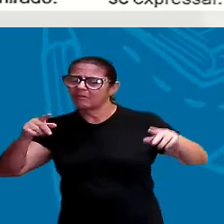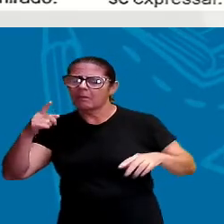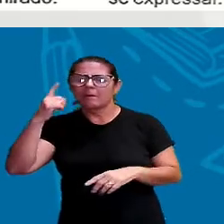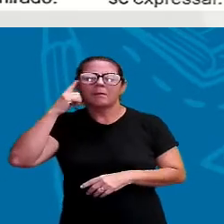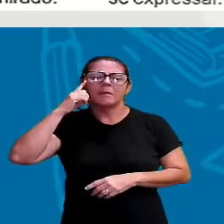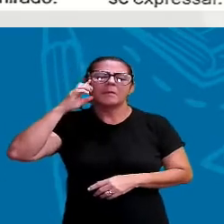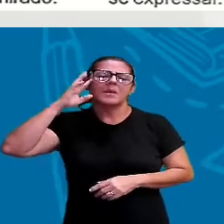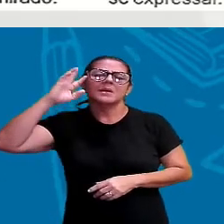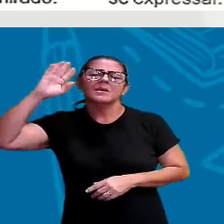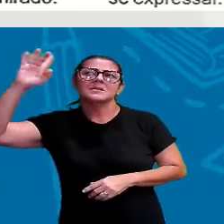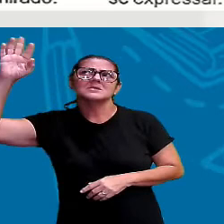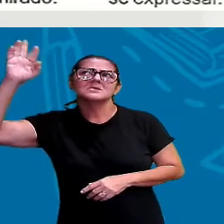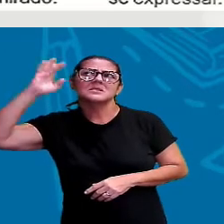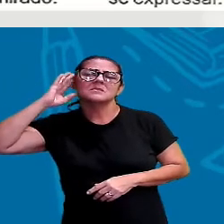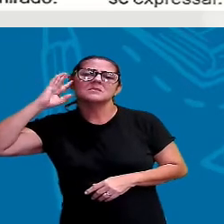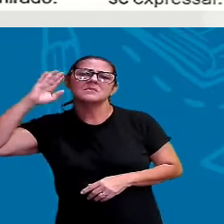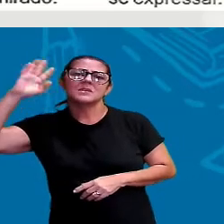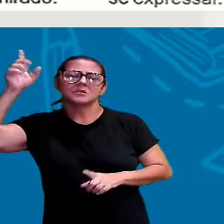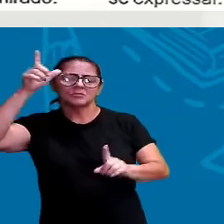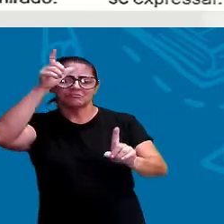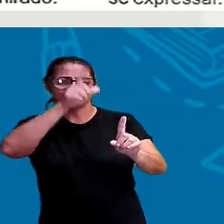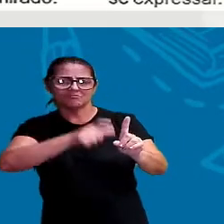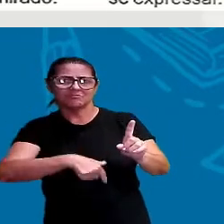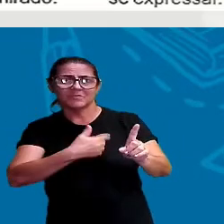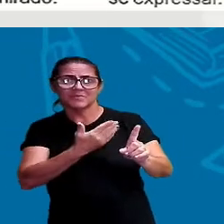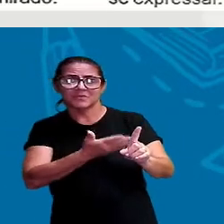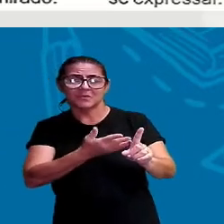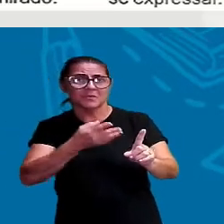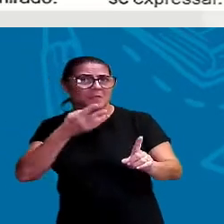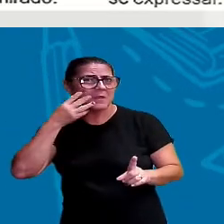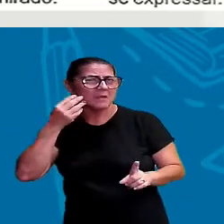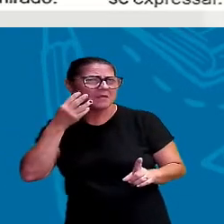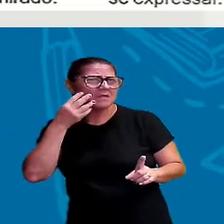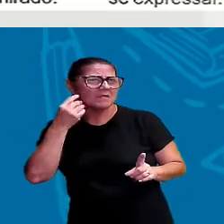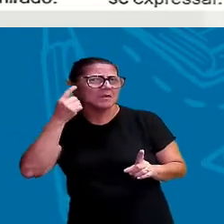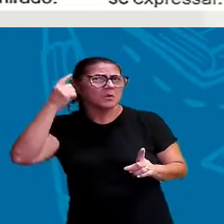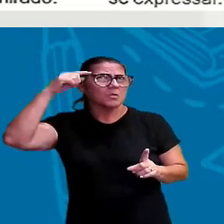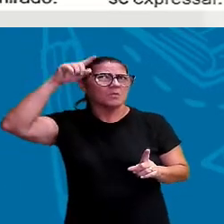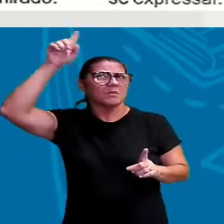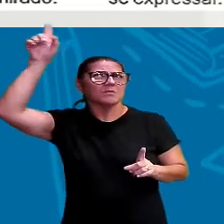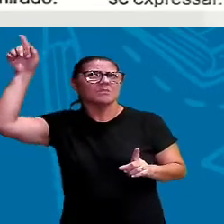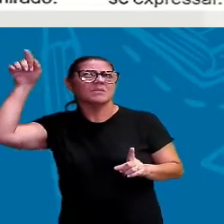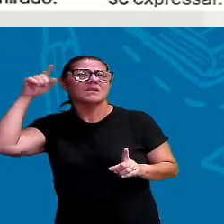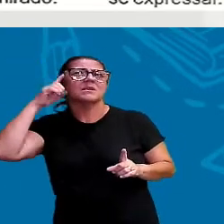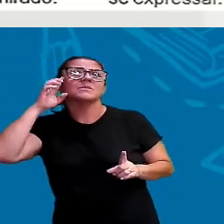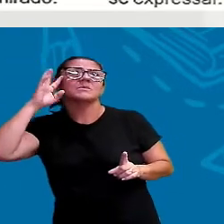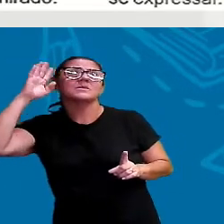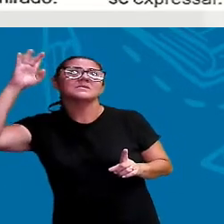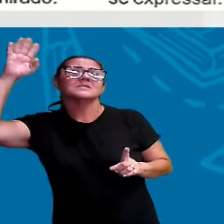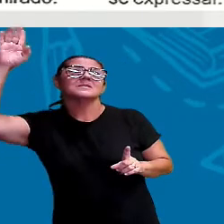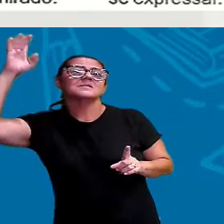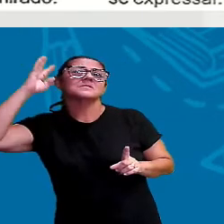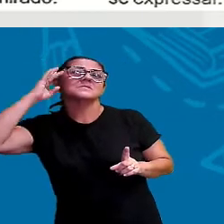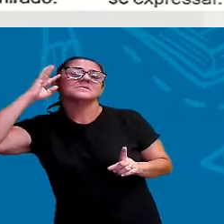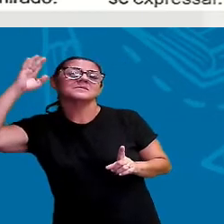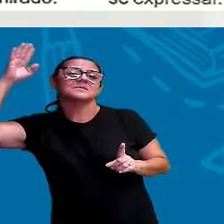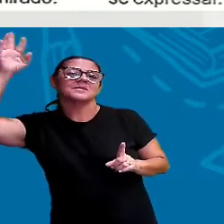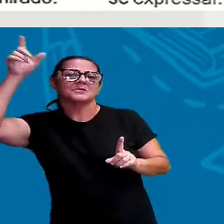pensamento do personagem. Lembra do Garfield? Que eu disse, esse balão está representando o quê? Pensamento do